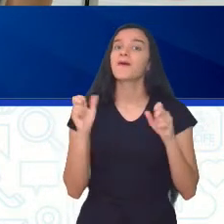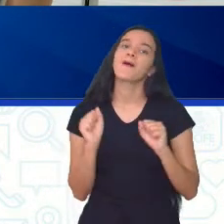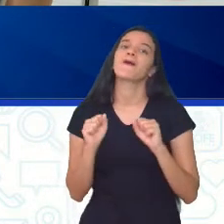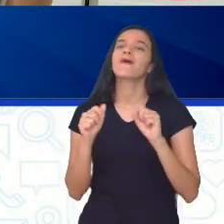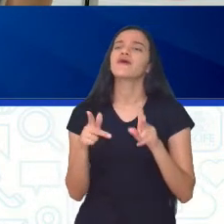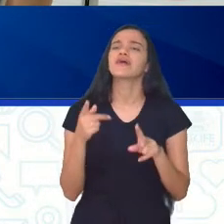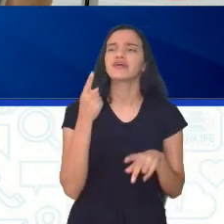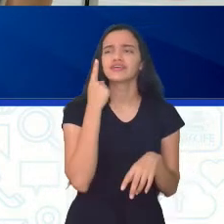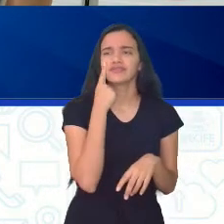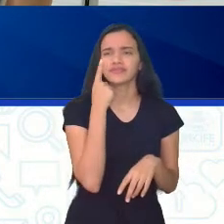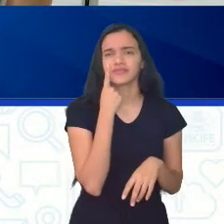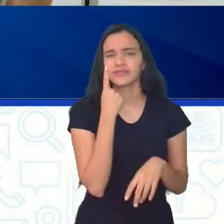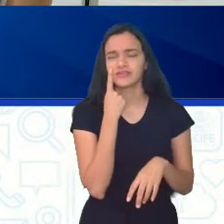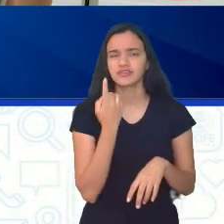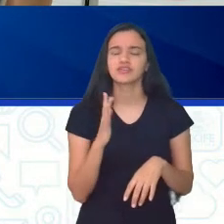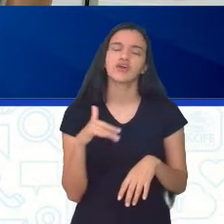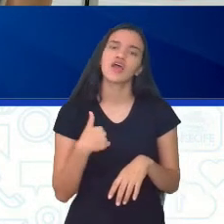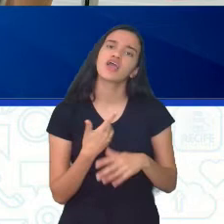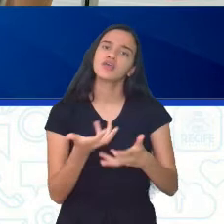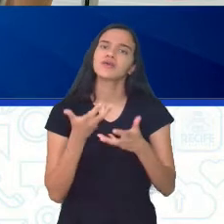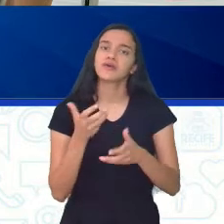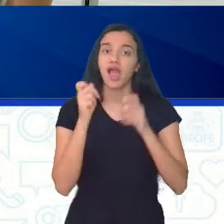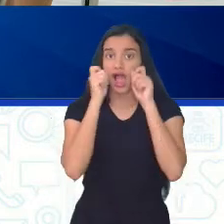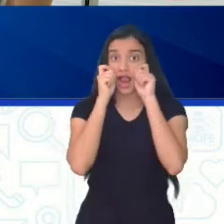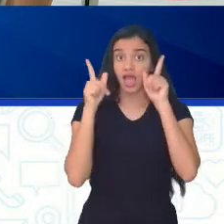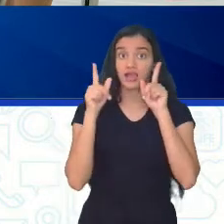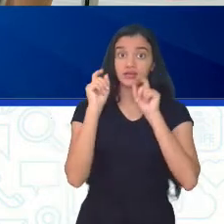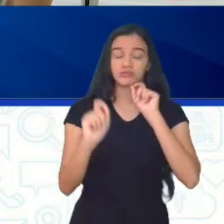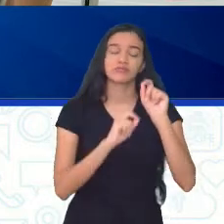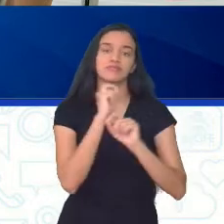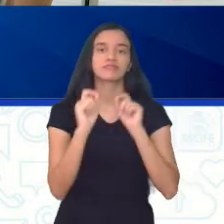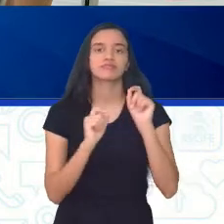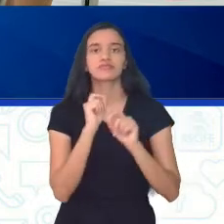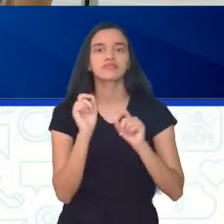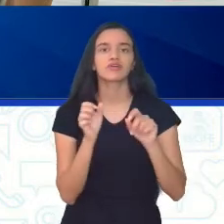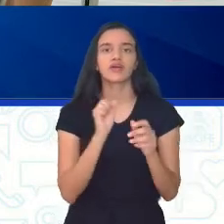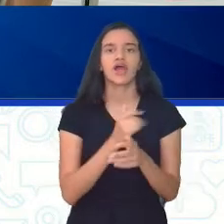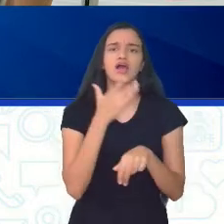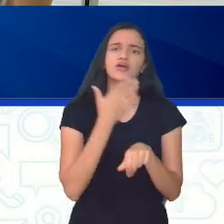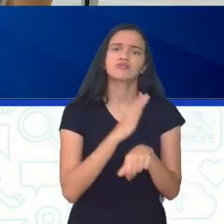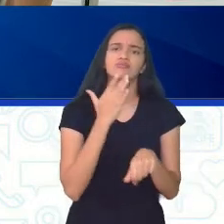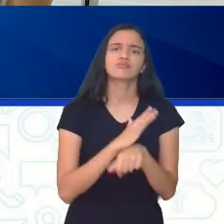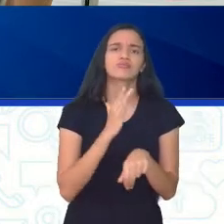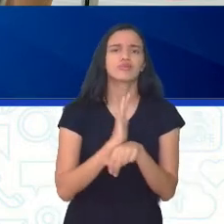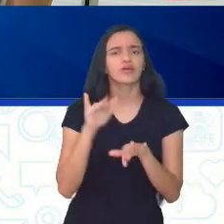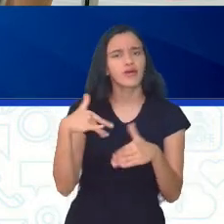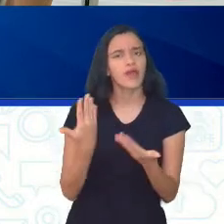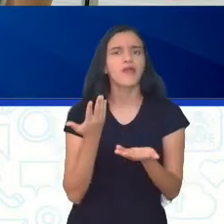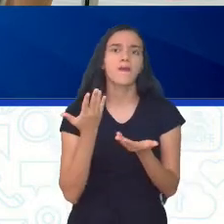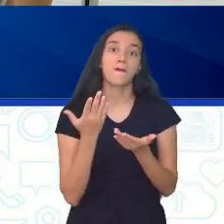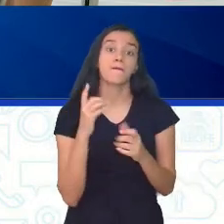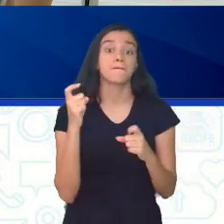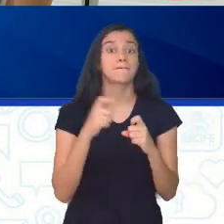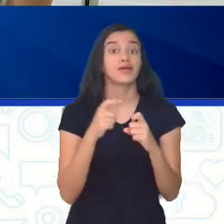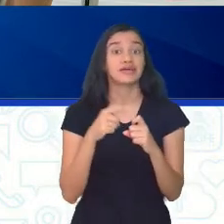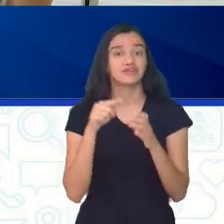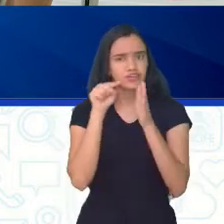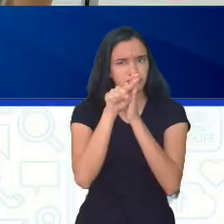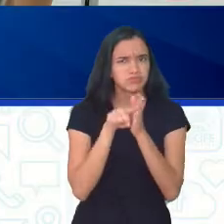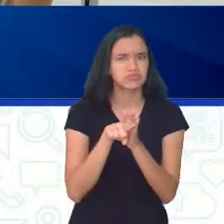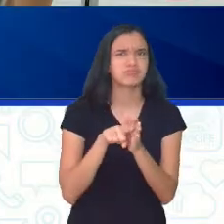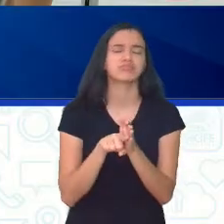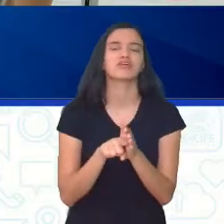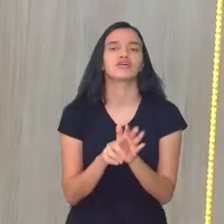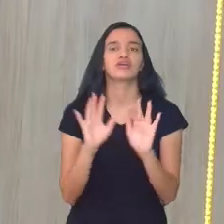ok. Vejam, pessoal, o que eu quero alertar aqui, né? Em relação a essa atividade, é um médico, é um especialista. E o equipamento